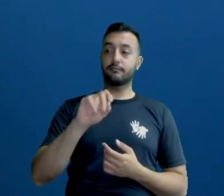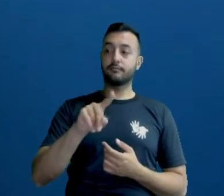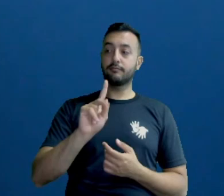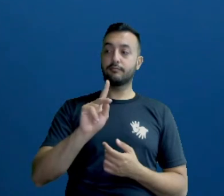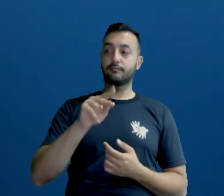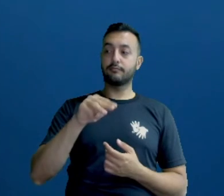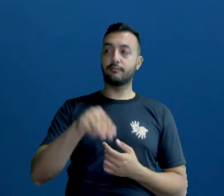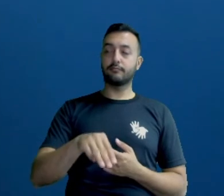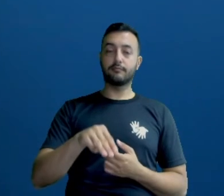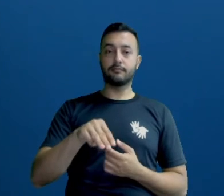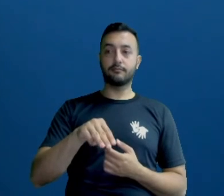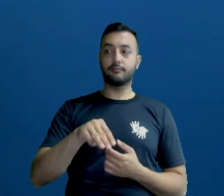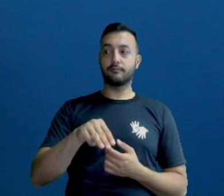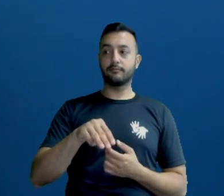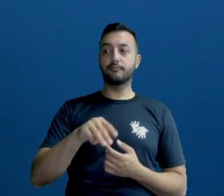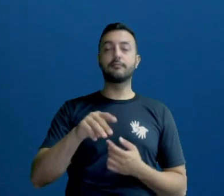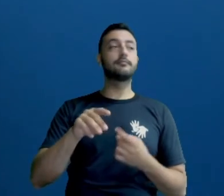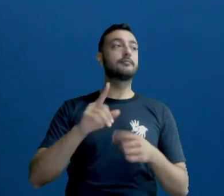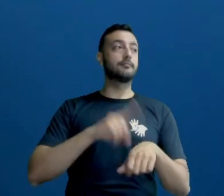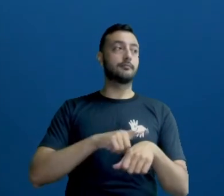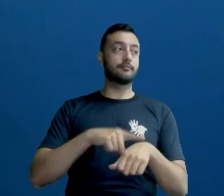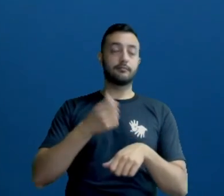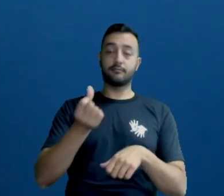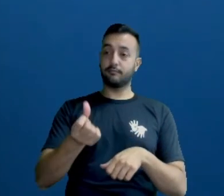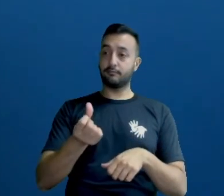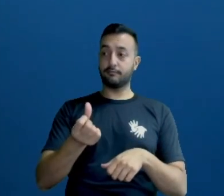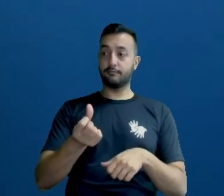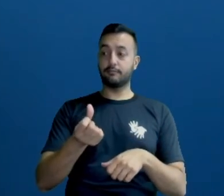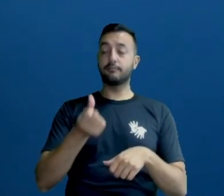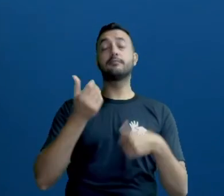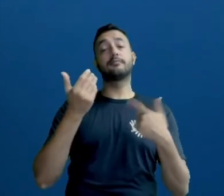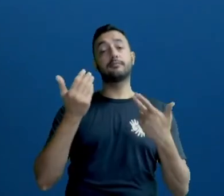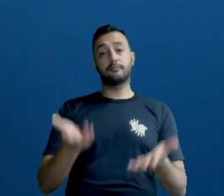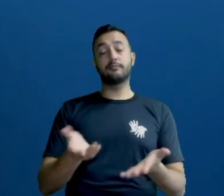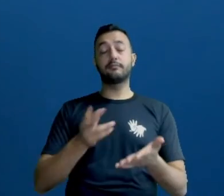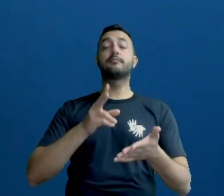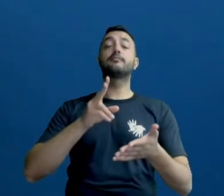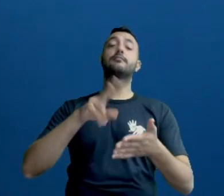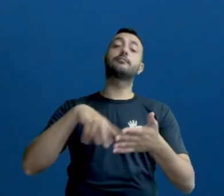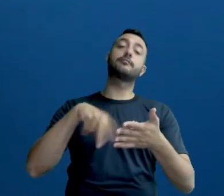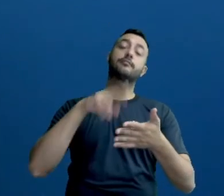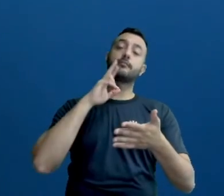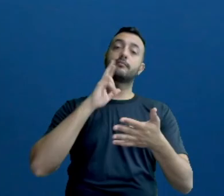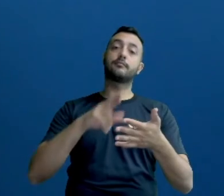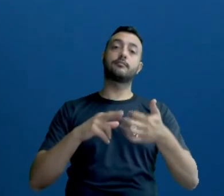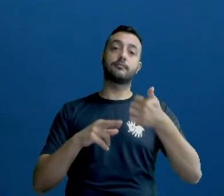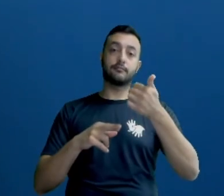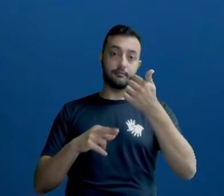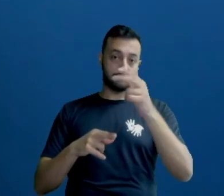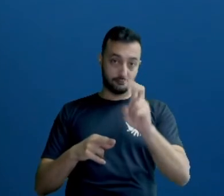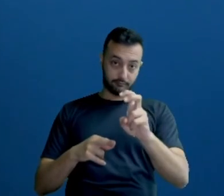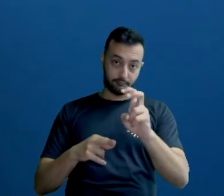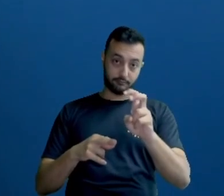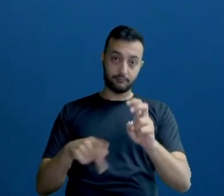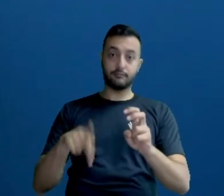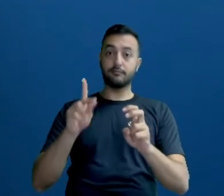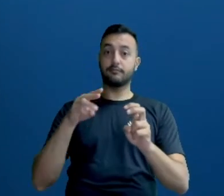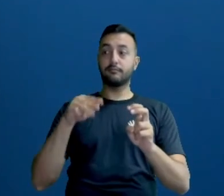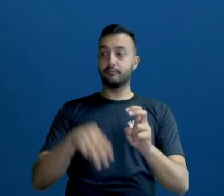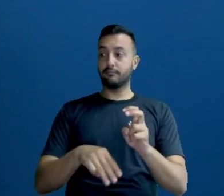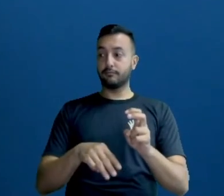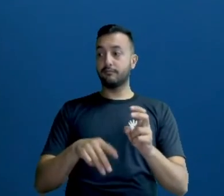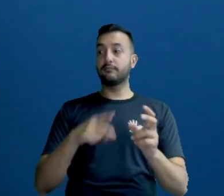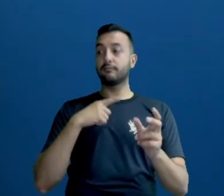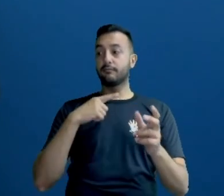quilômetros, tá aqui, ó, e 6 horas. Então, quando a gente vai ler, a resposta é 15 quilômetros daqui.